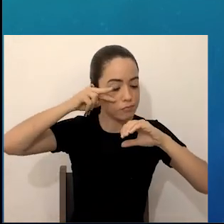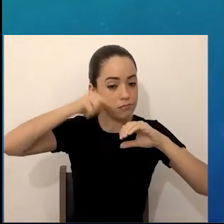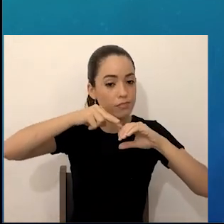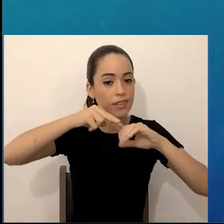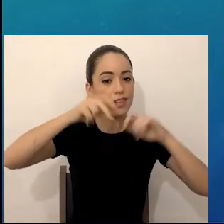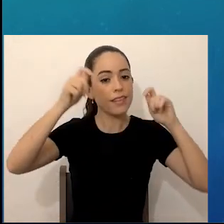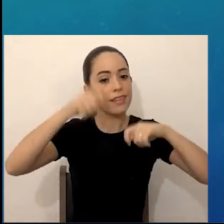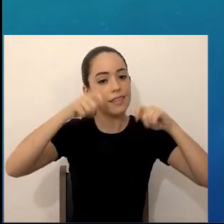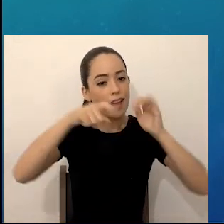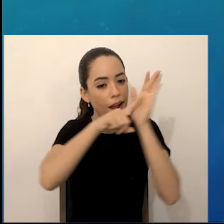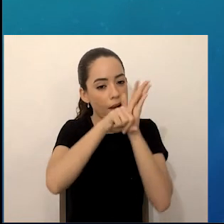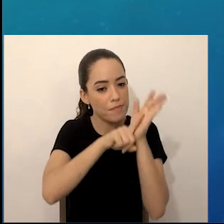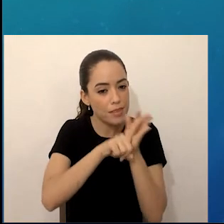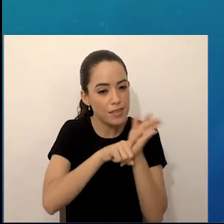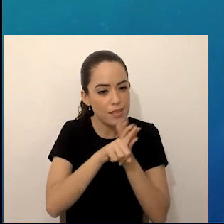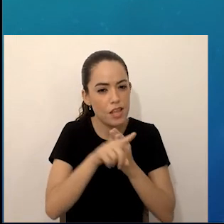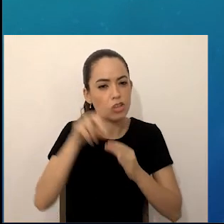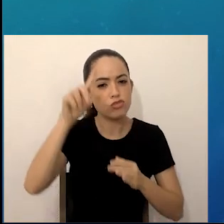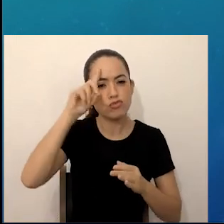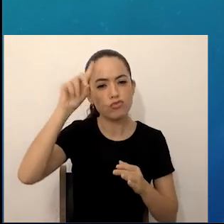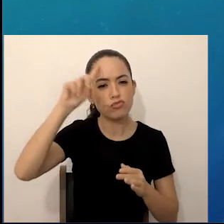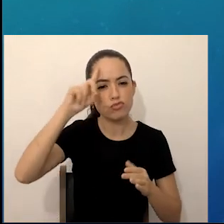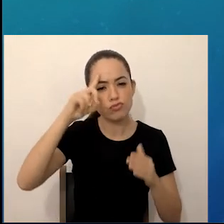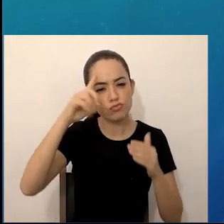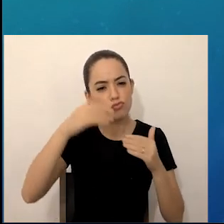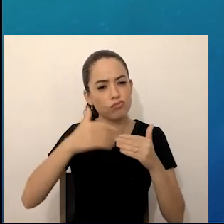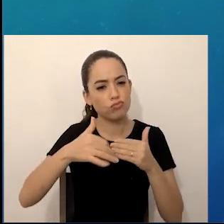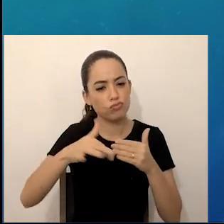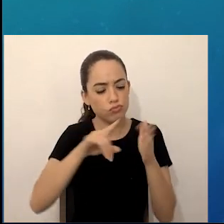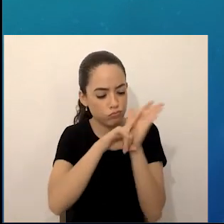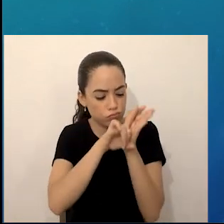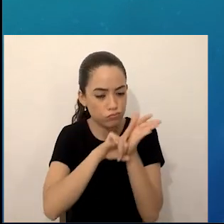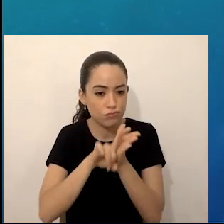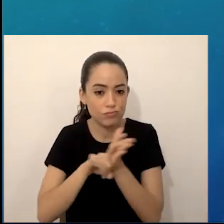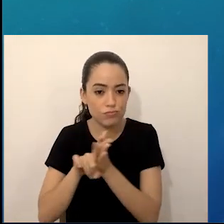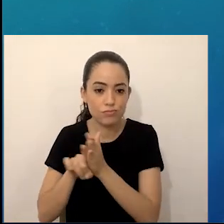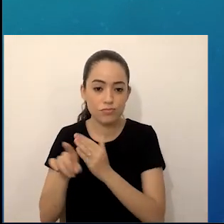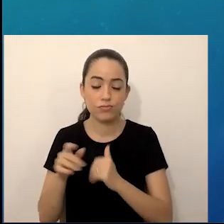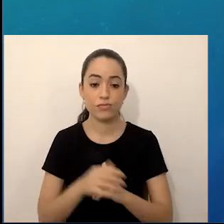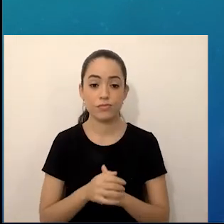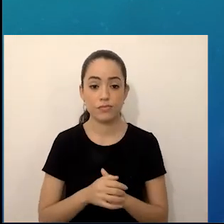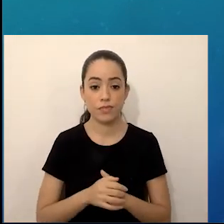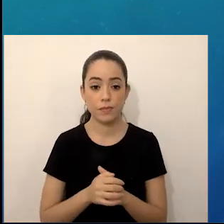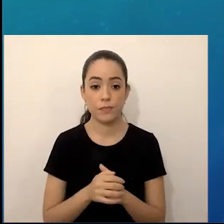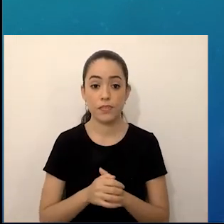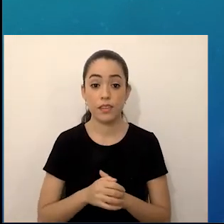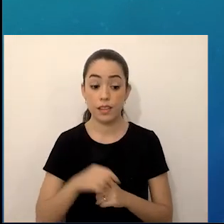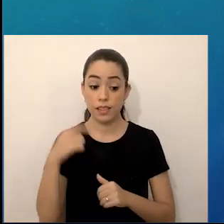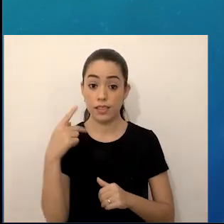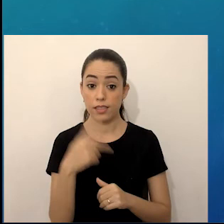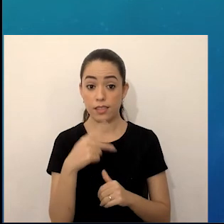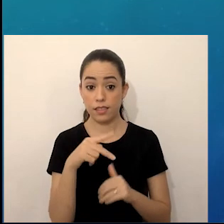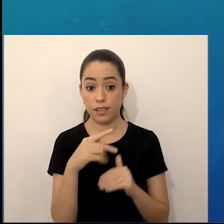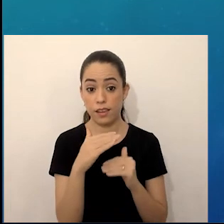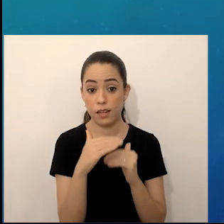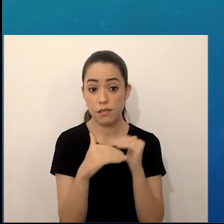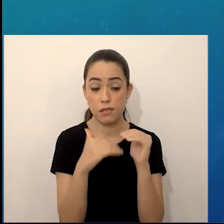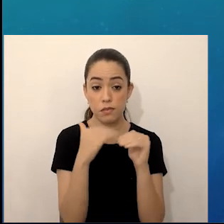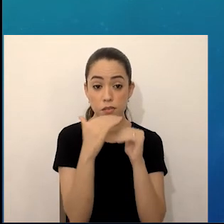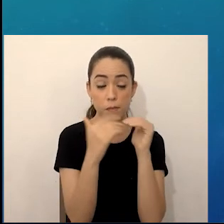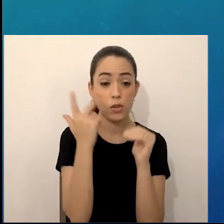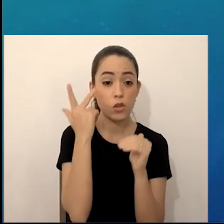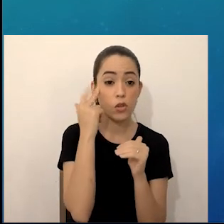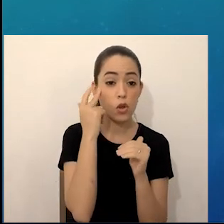esse desenvolvimento por vários dias. Em uma postura normal, o desenvolvimento até